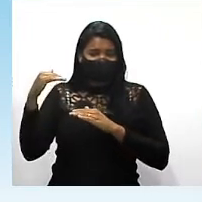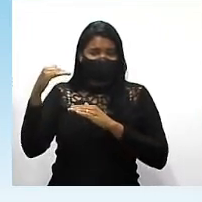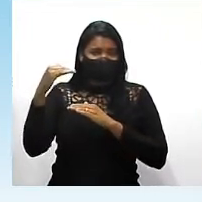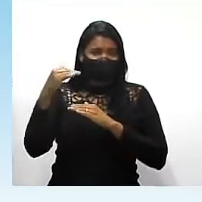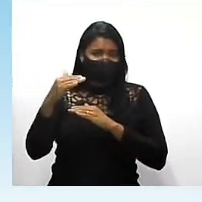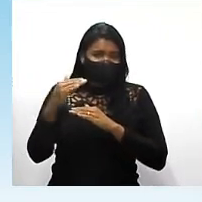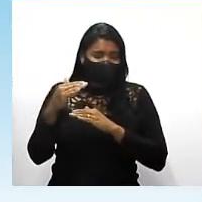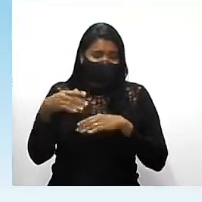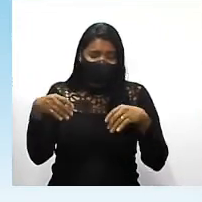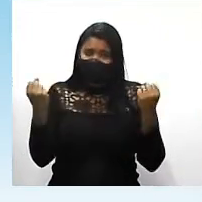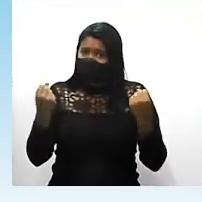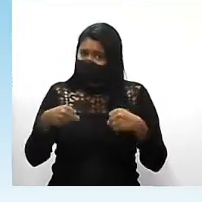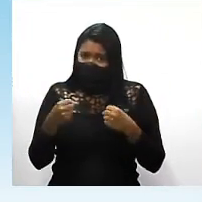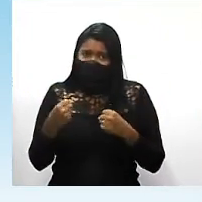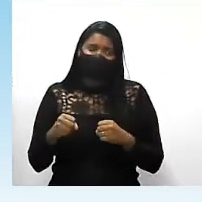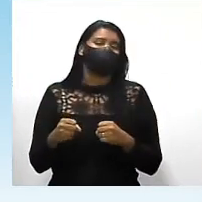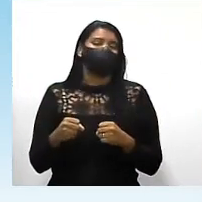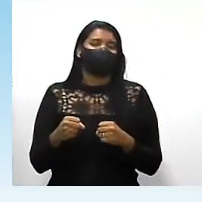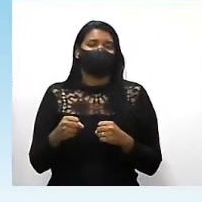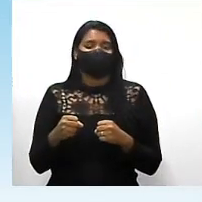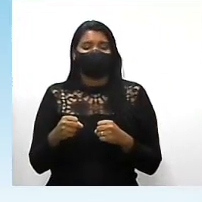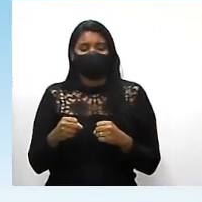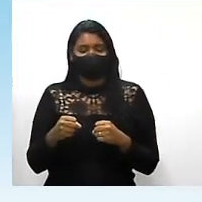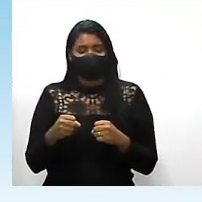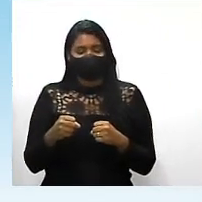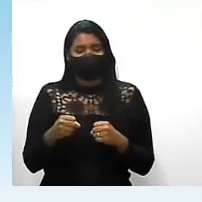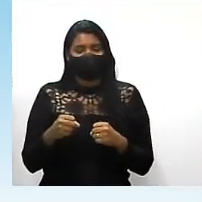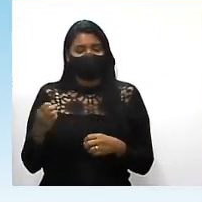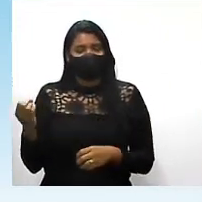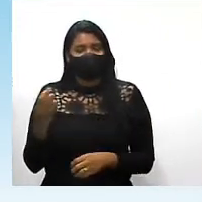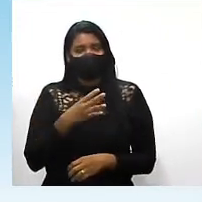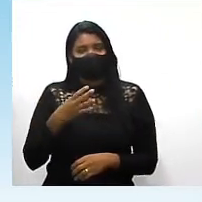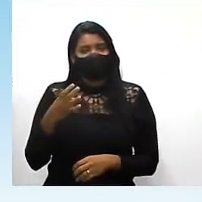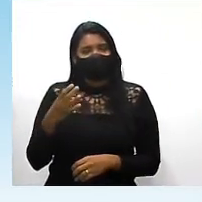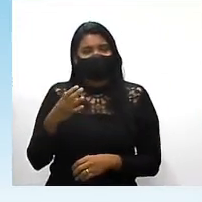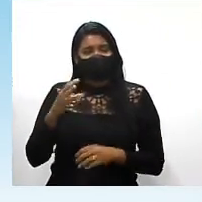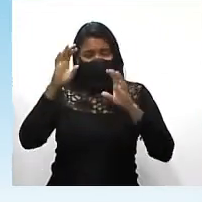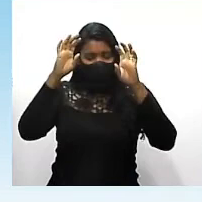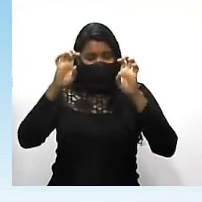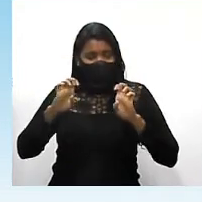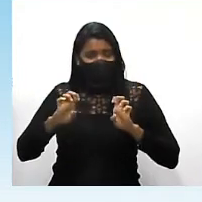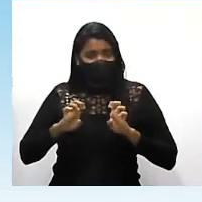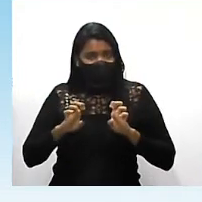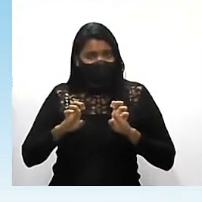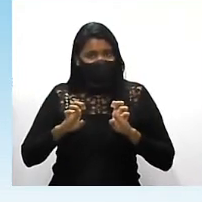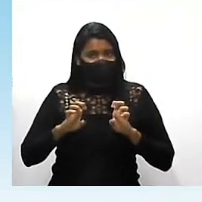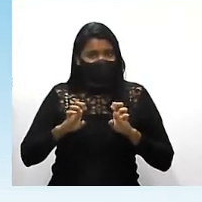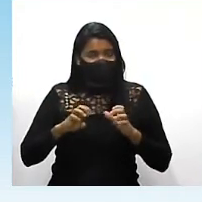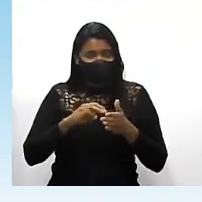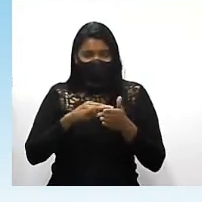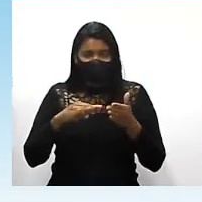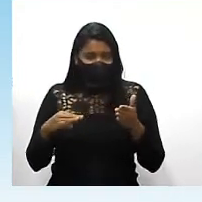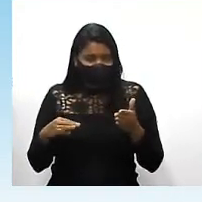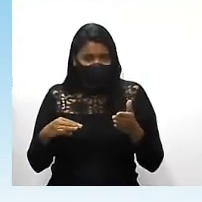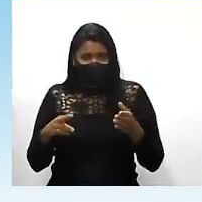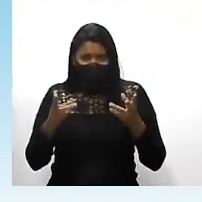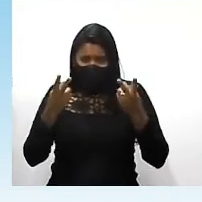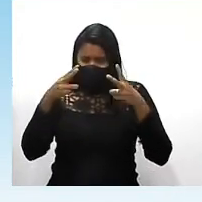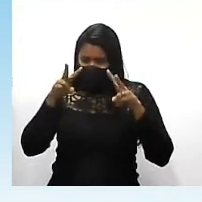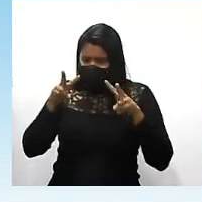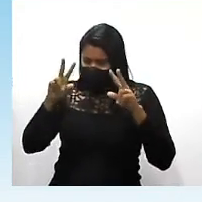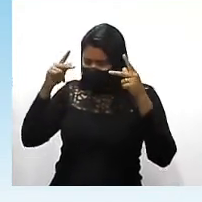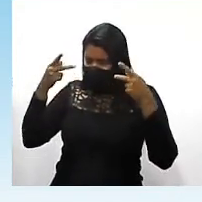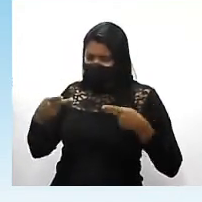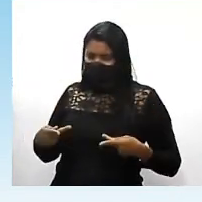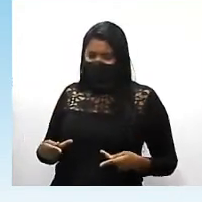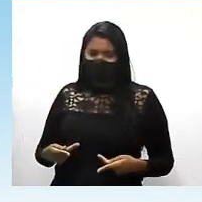é necessário ser trocada em relação a uma nova ética, a uma nova forma de olhar o ser